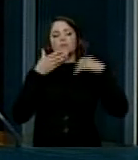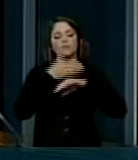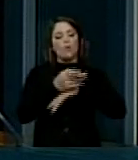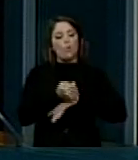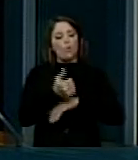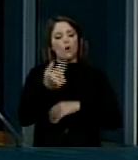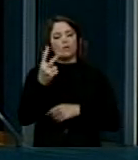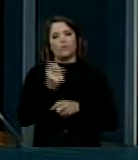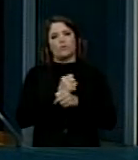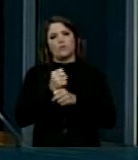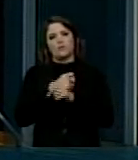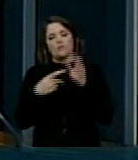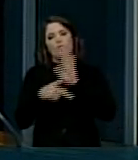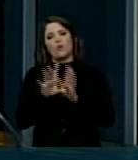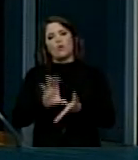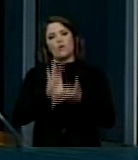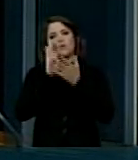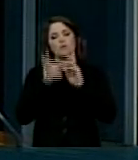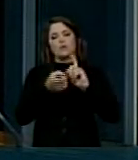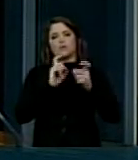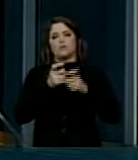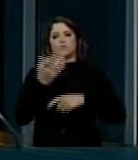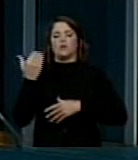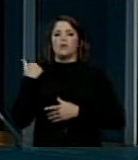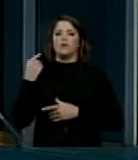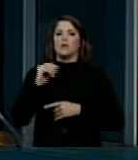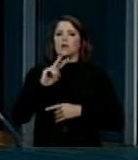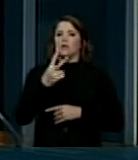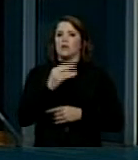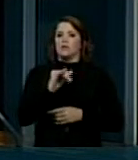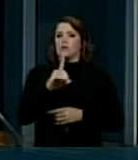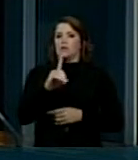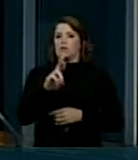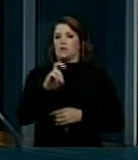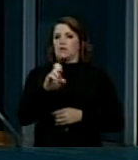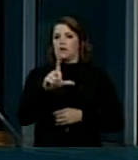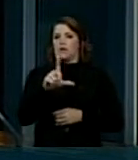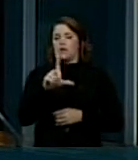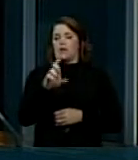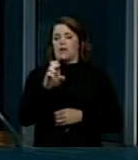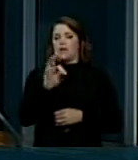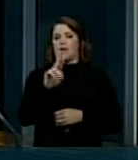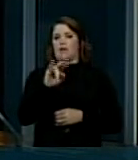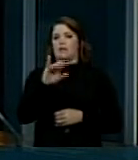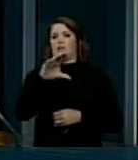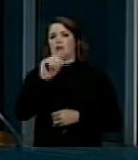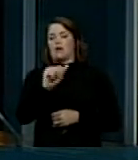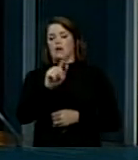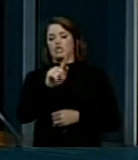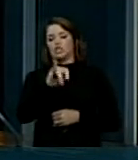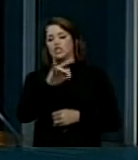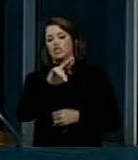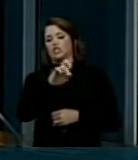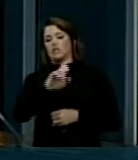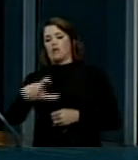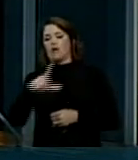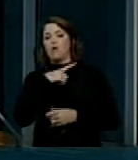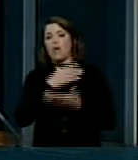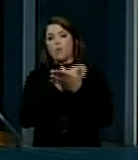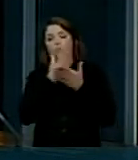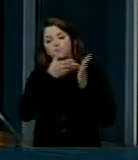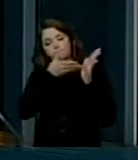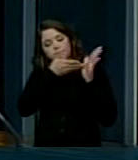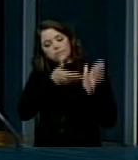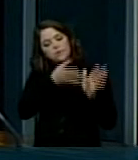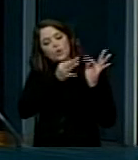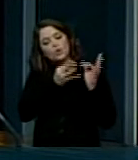por 2 anos, do Conselho de Administração da Hidrelétrica de Jirau, e acompanhei de perto desde os primeiros passos da implantação